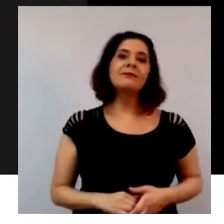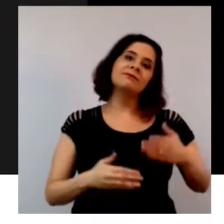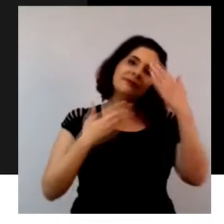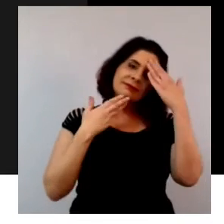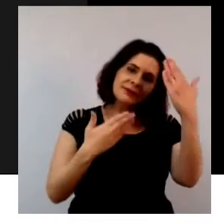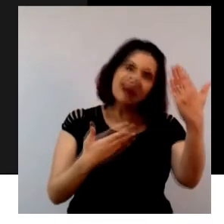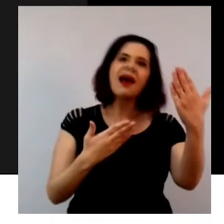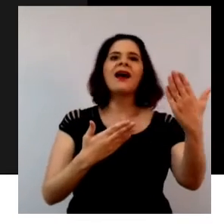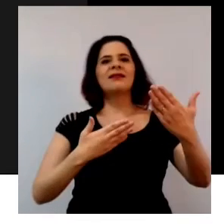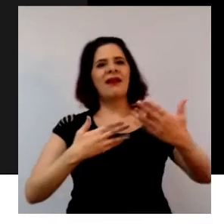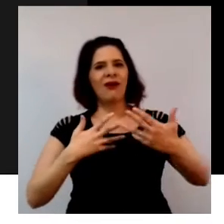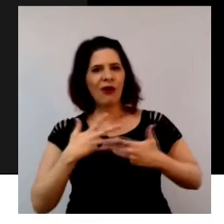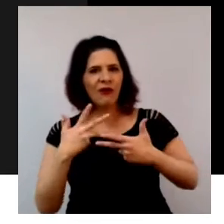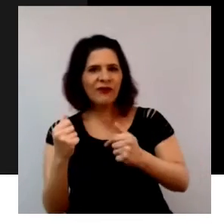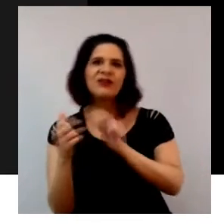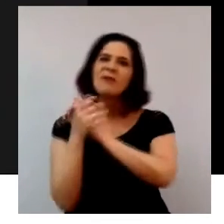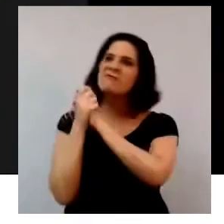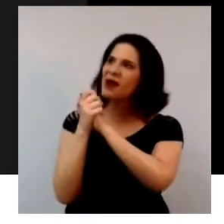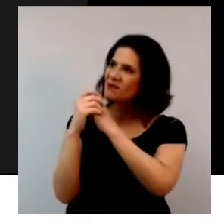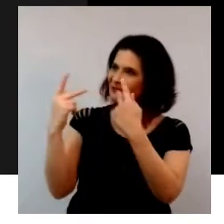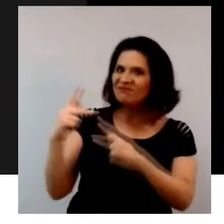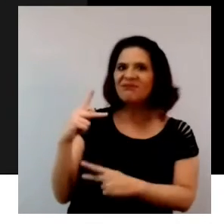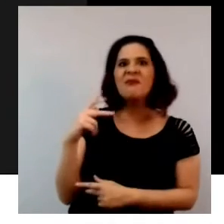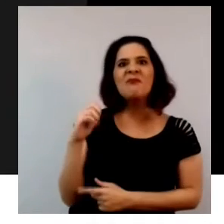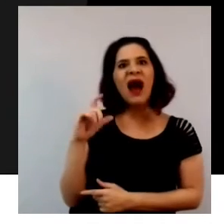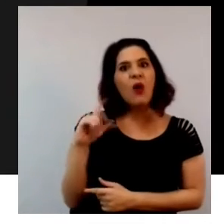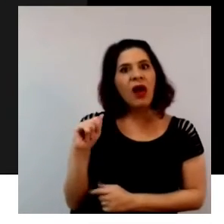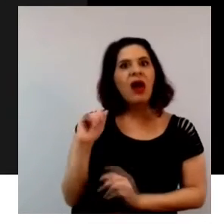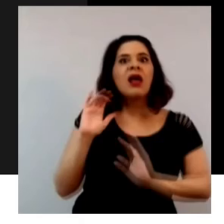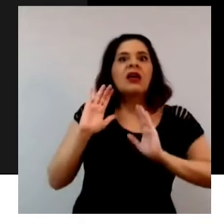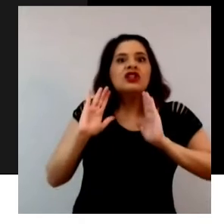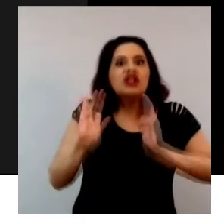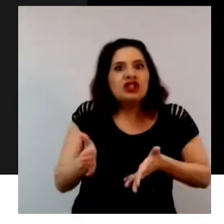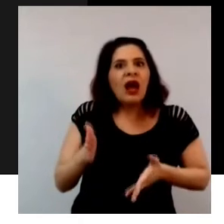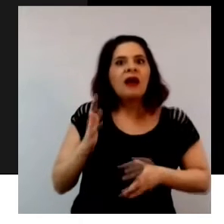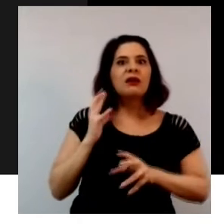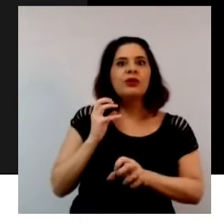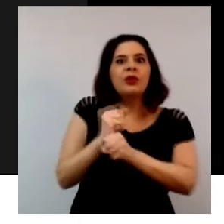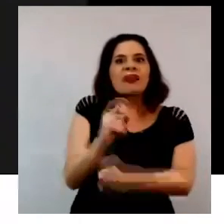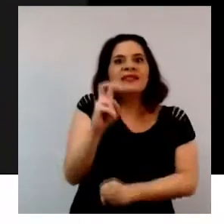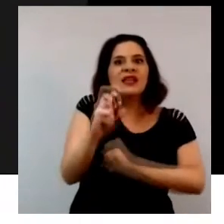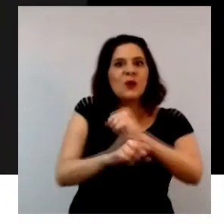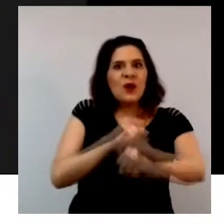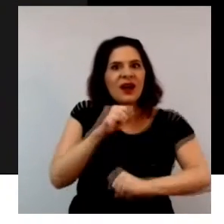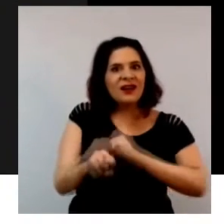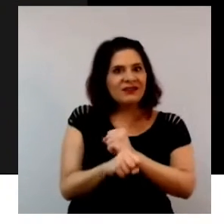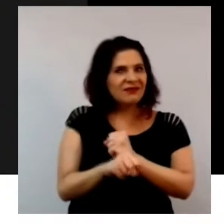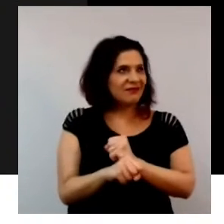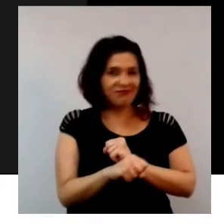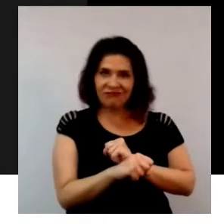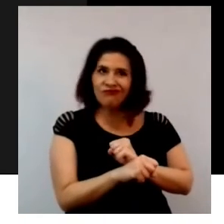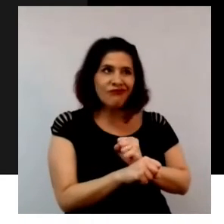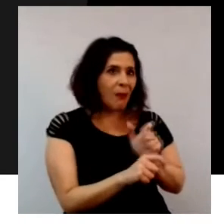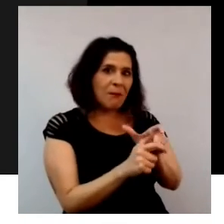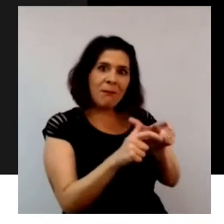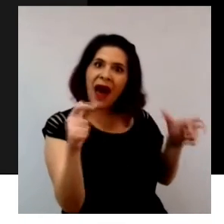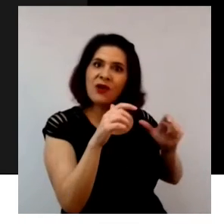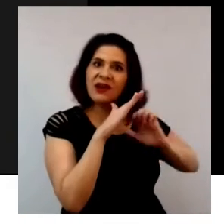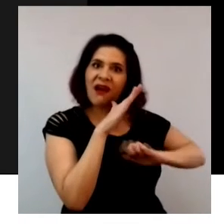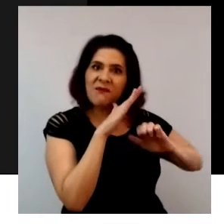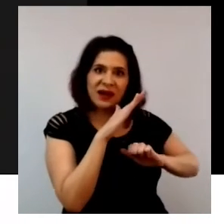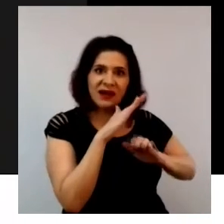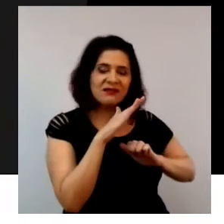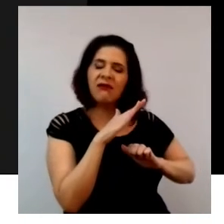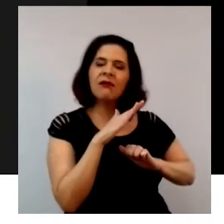Paula. Que surpresa, né? 5 anos já é mais do que dura metade das empresas brasileiras, eu acho. É um feito conseguir manter